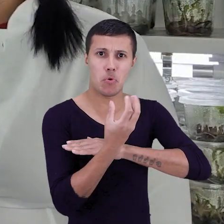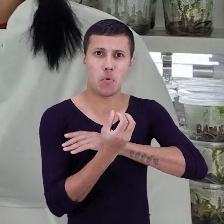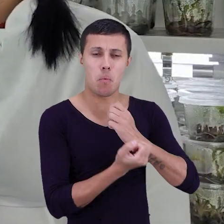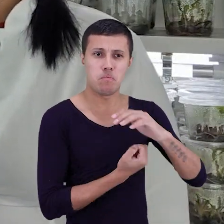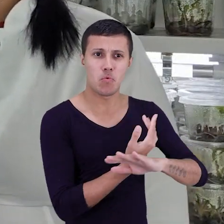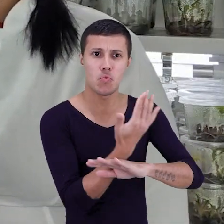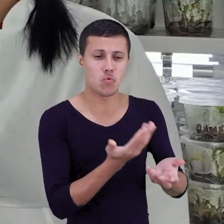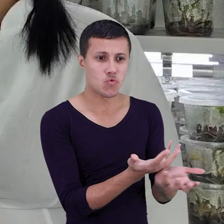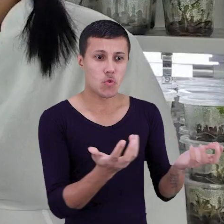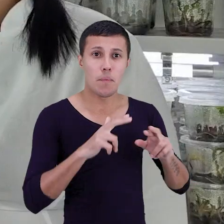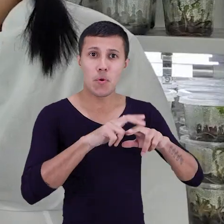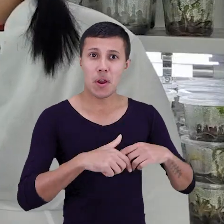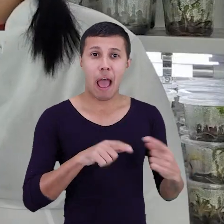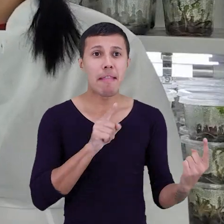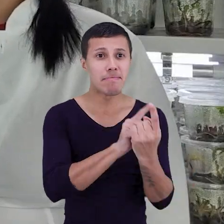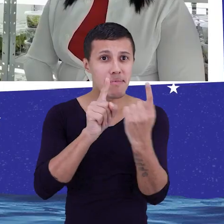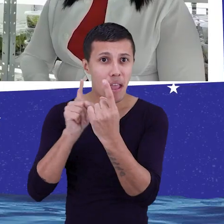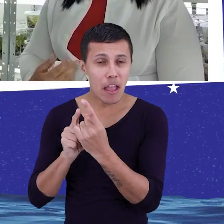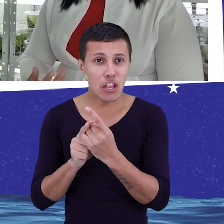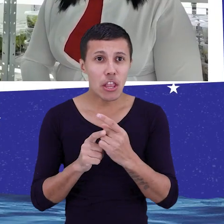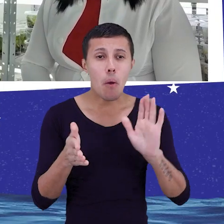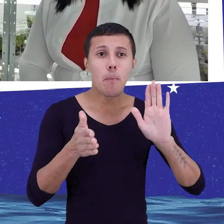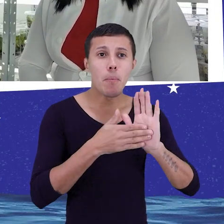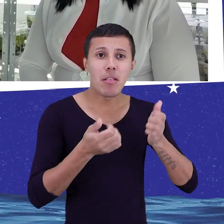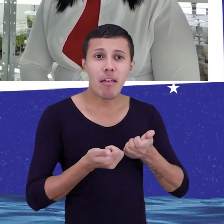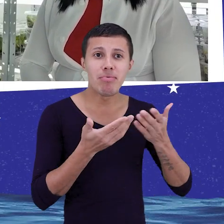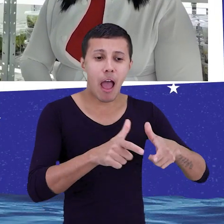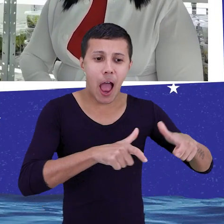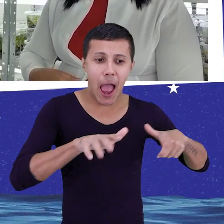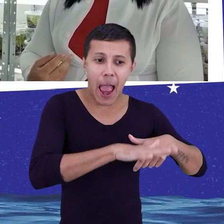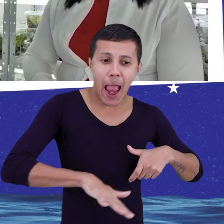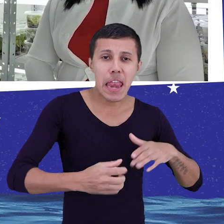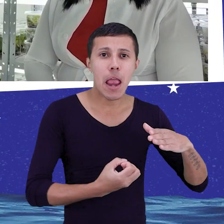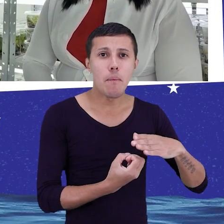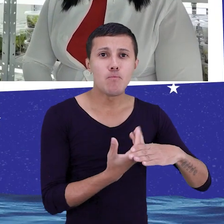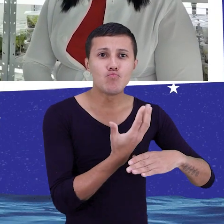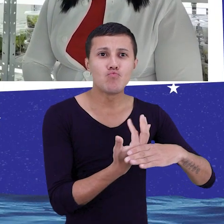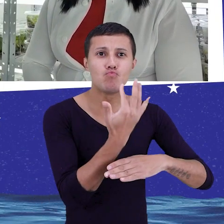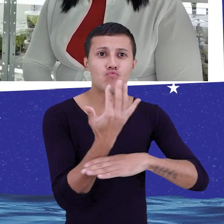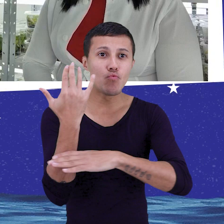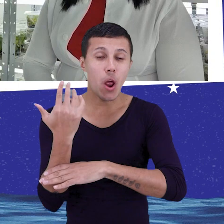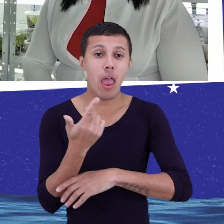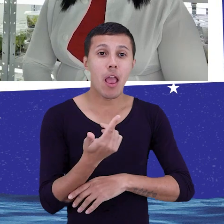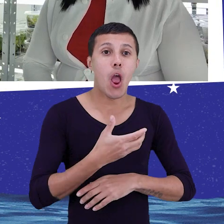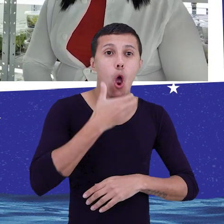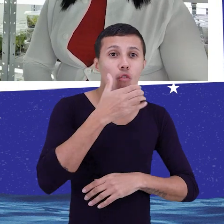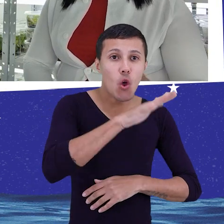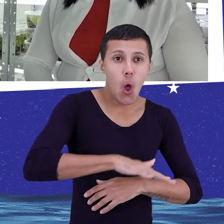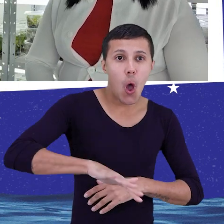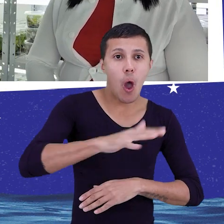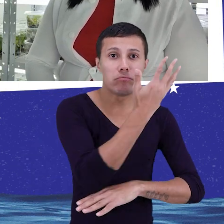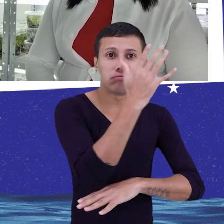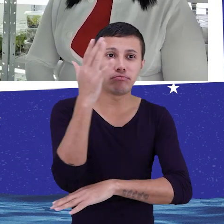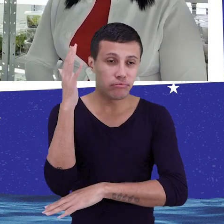a demanda por mudas para ampliar áreas de produção, para renovação de pomar. Então, o estado está